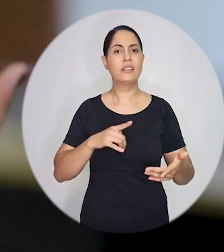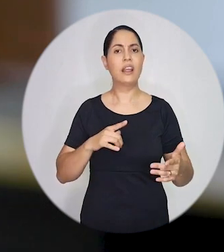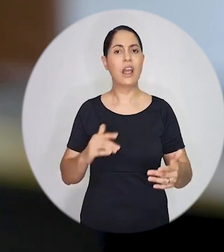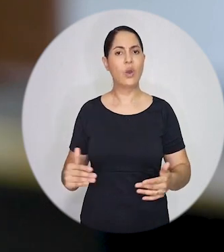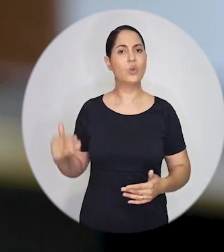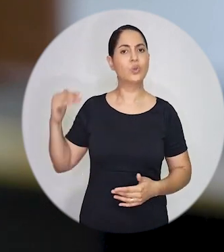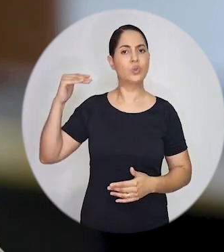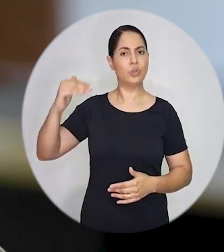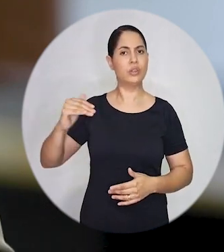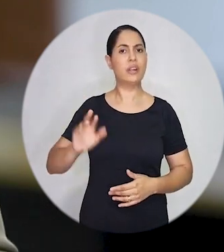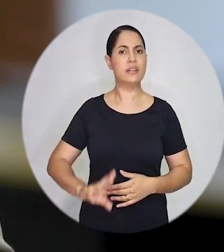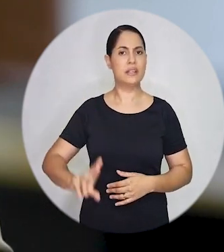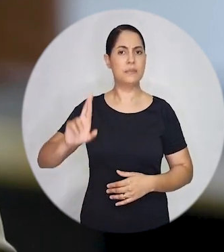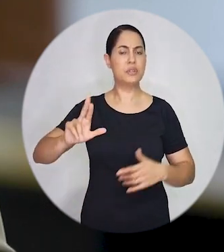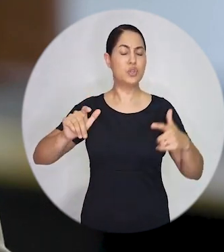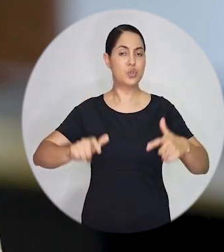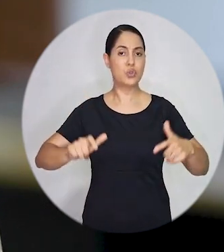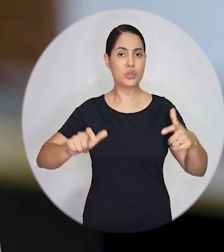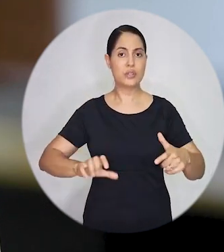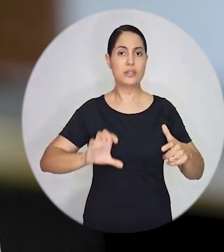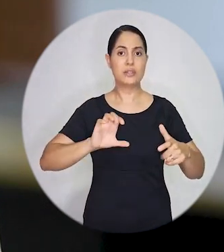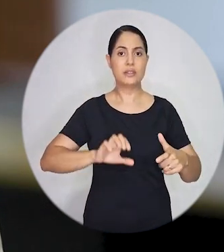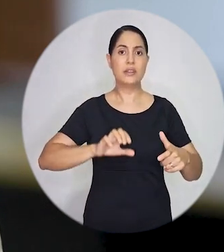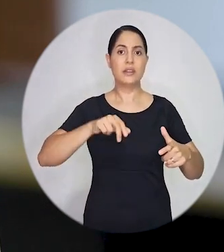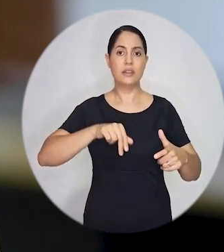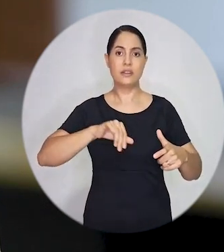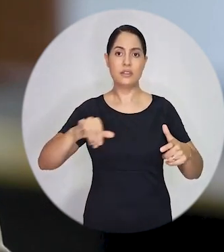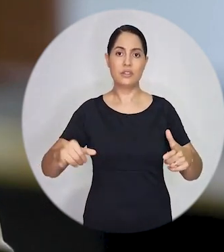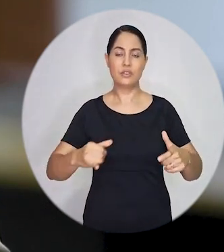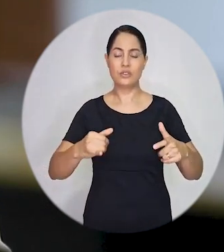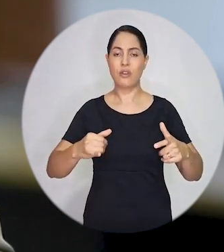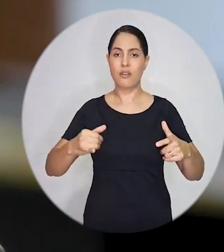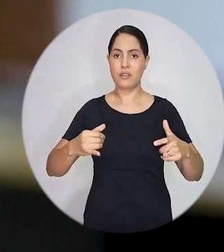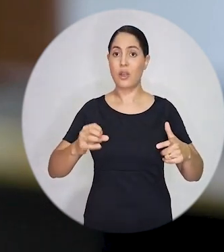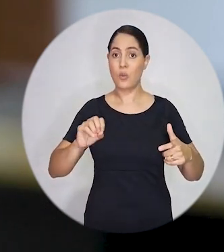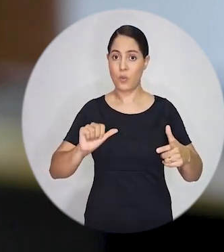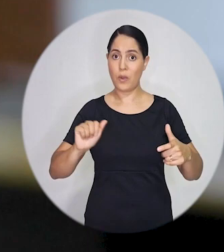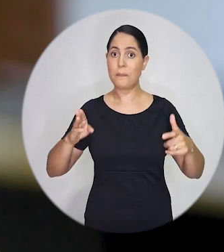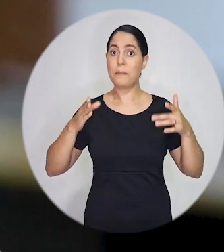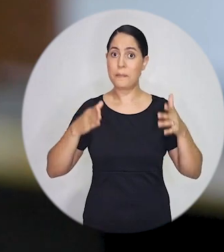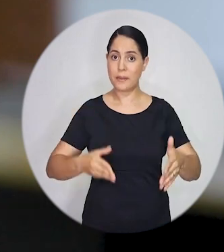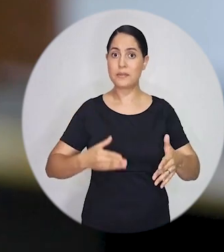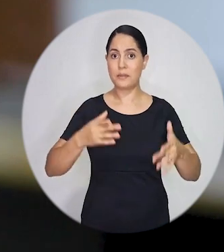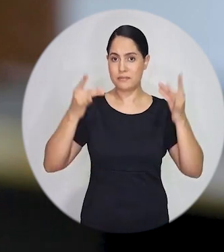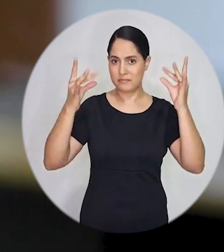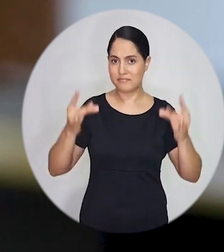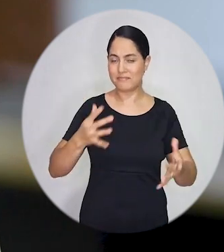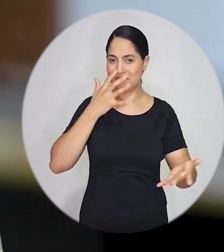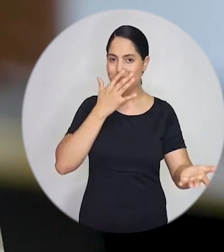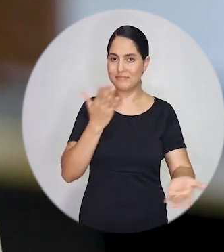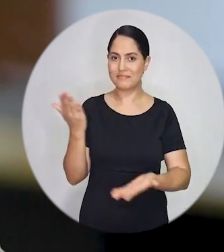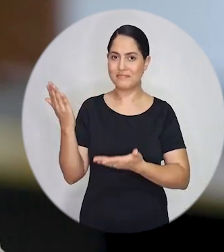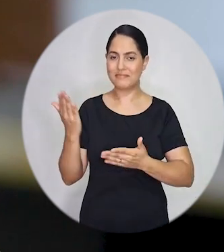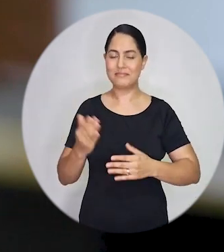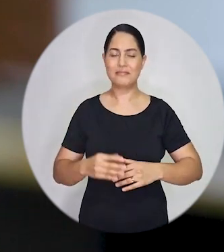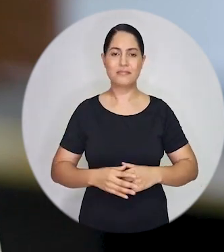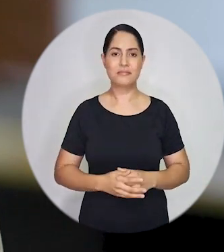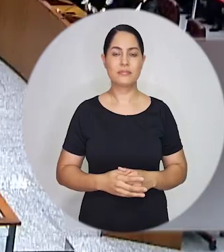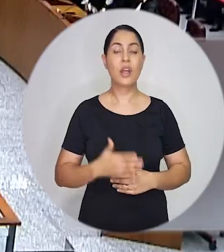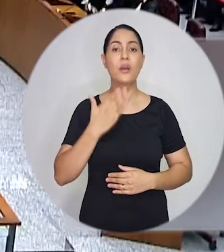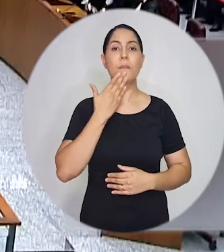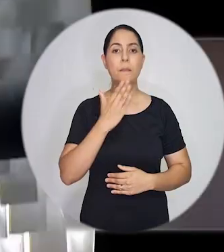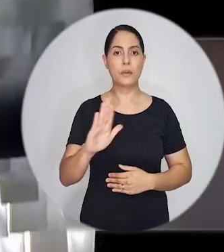participação de autoridades e representantes da Ordem dos Advogados do Brasil. Os detalhes da solenidade você acompanha